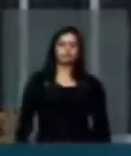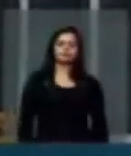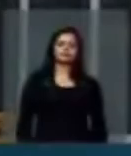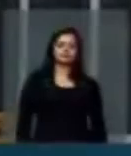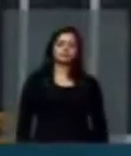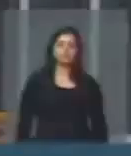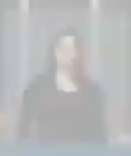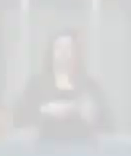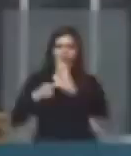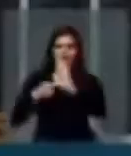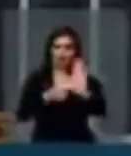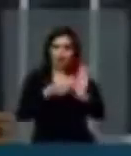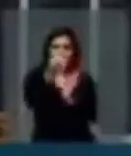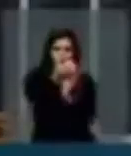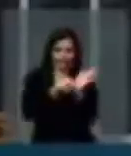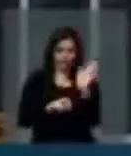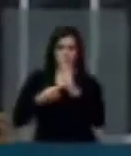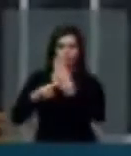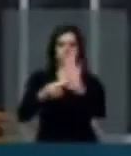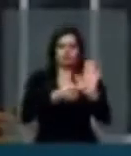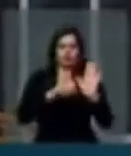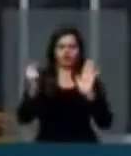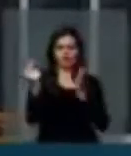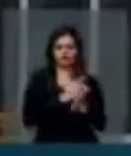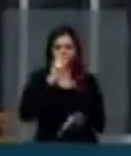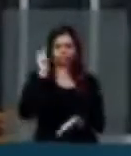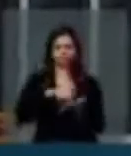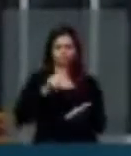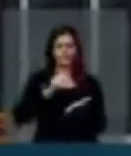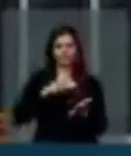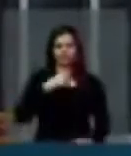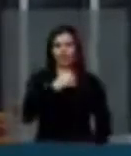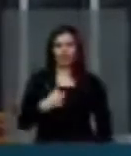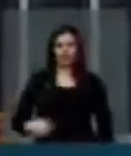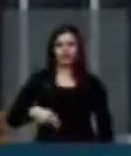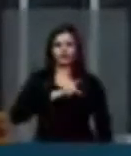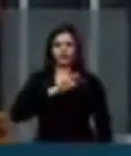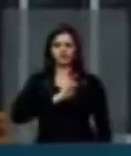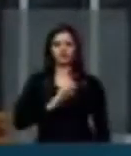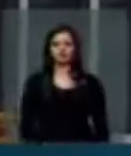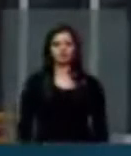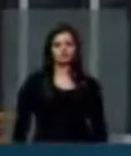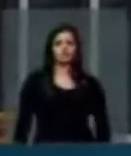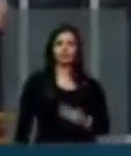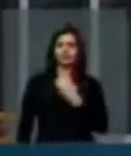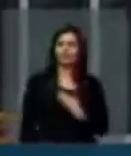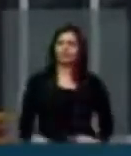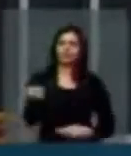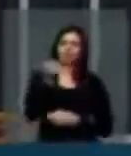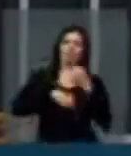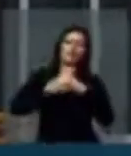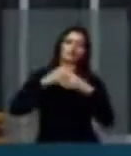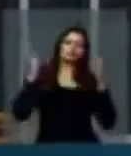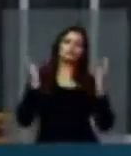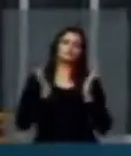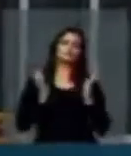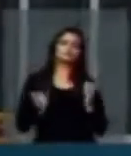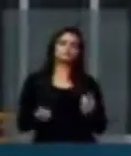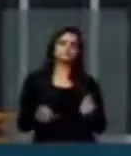uma nota oficial para mostrar o que está acontecendo com este governo. É o governo dos grandes negócios, das